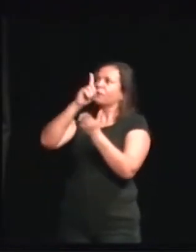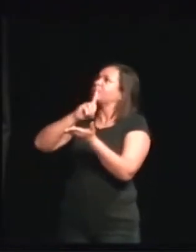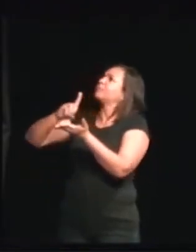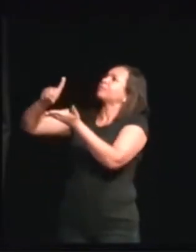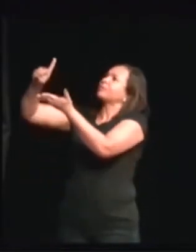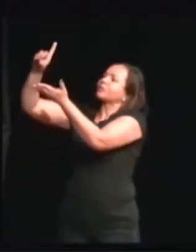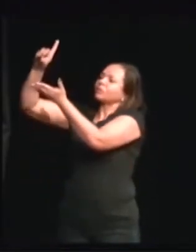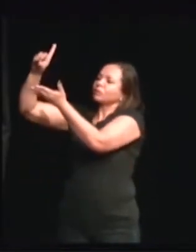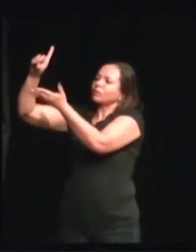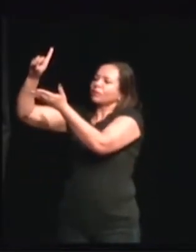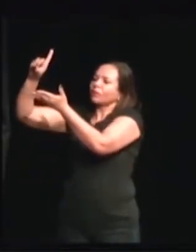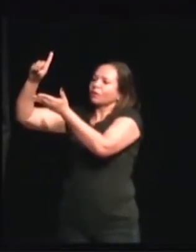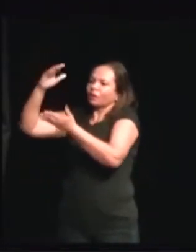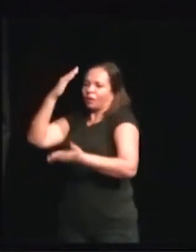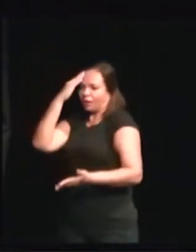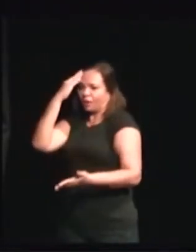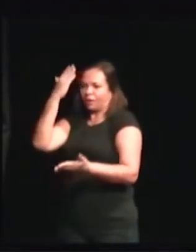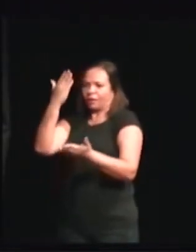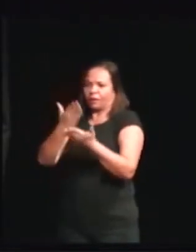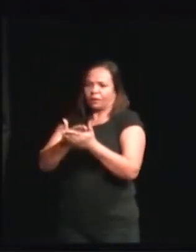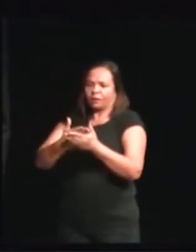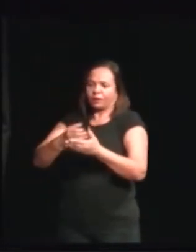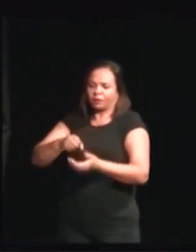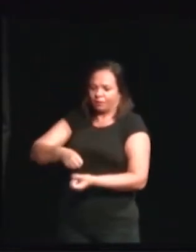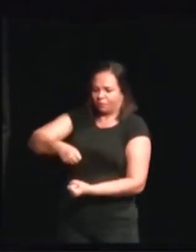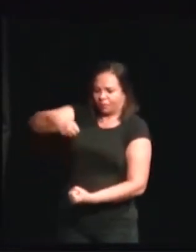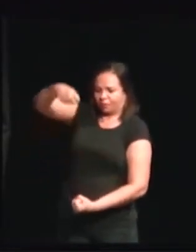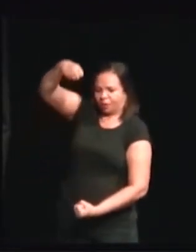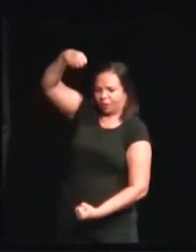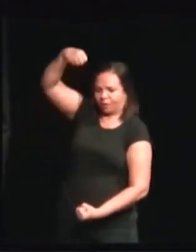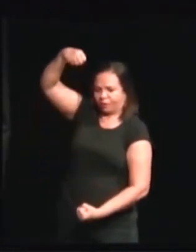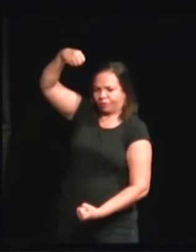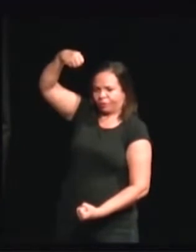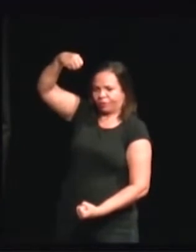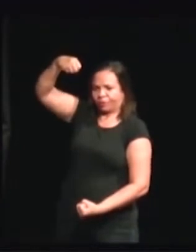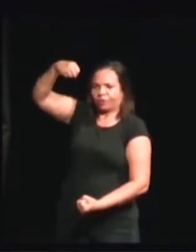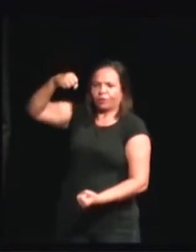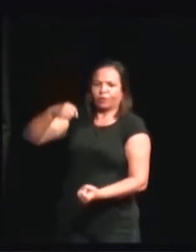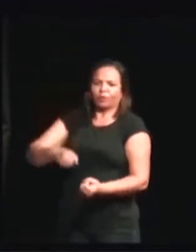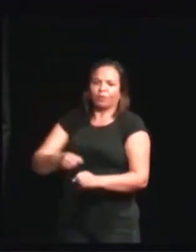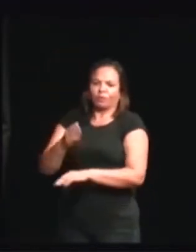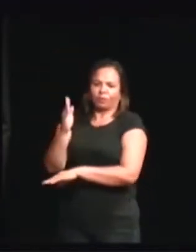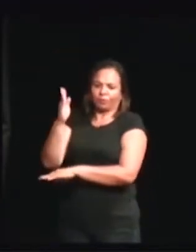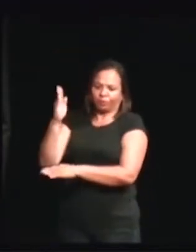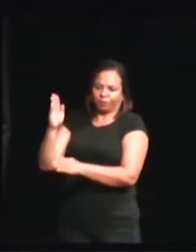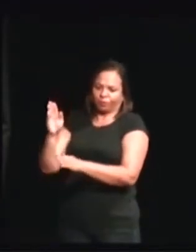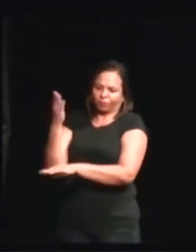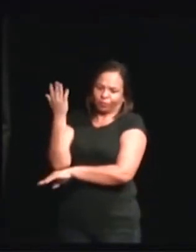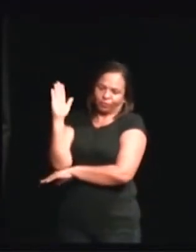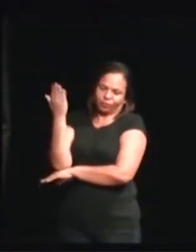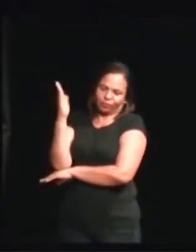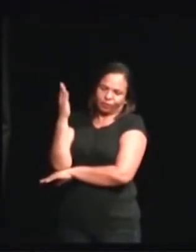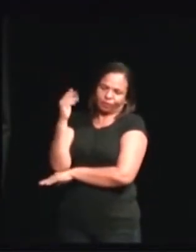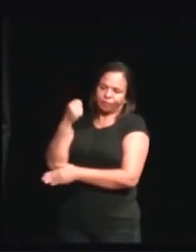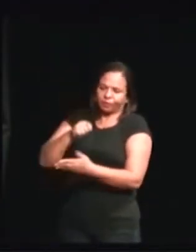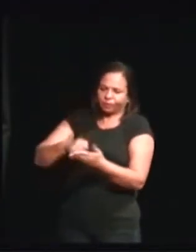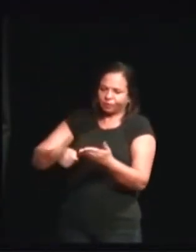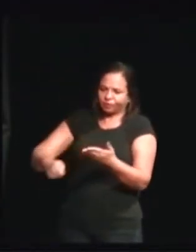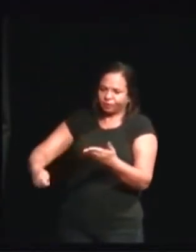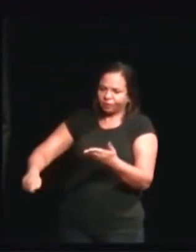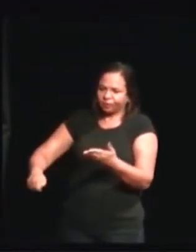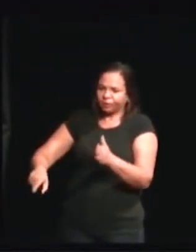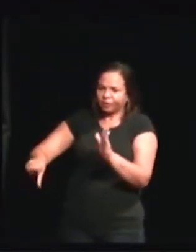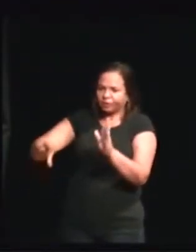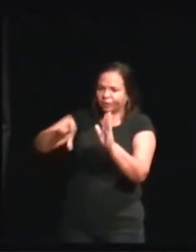Acreditar que em papiros, em tábuas, estariam inscritas a lei do universo infinito de Deus, sem